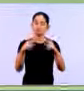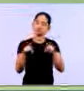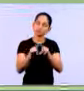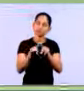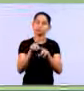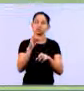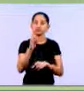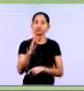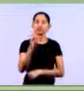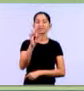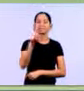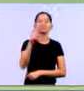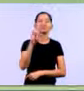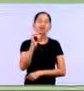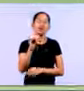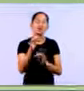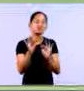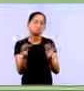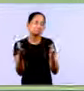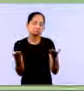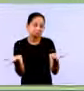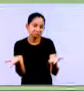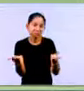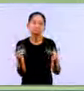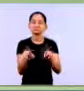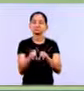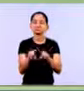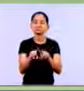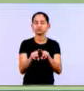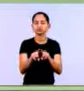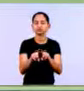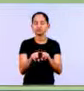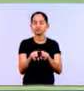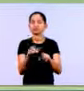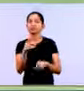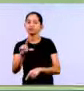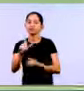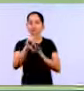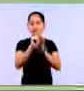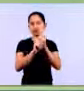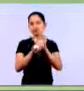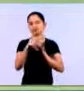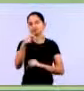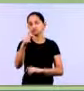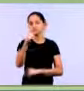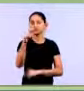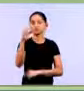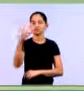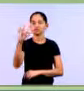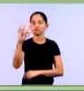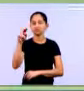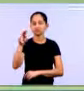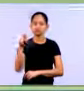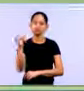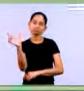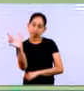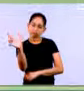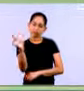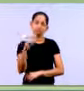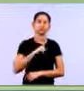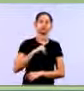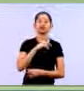no artigo 145, inciso 2 da Constituição Federal, e artigo 77 do CTN,